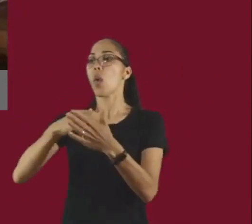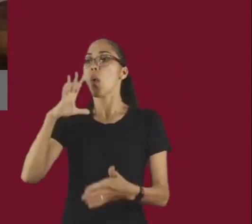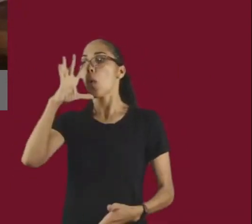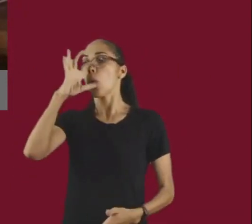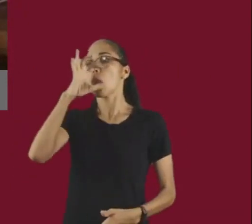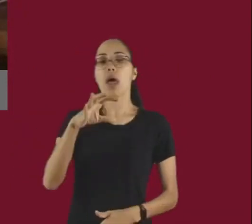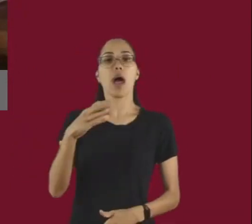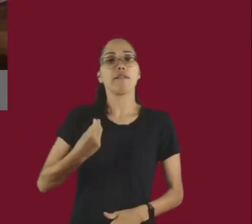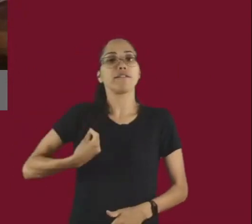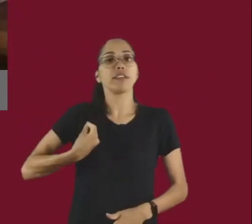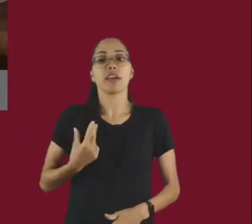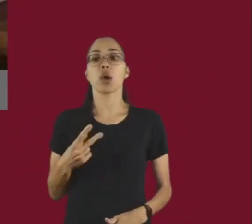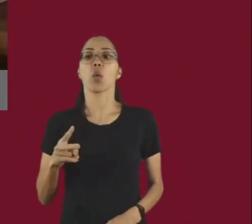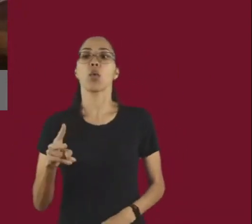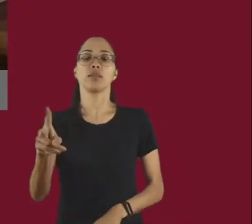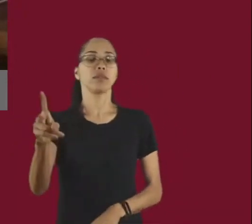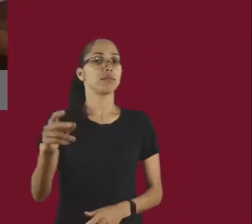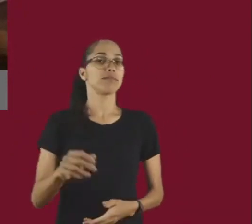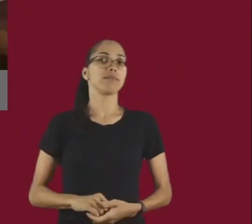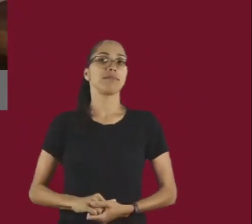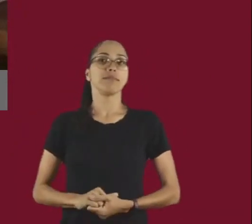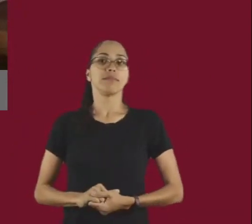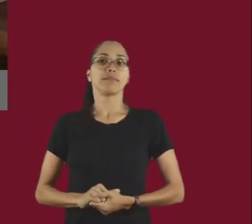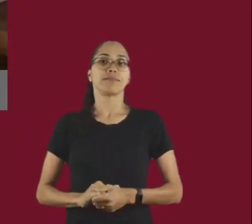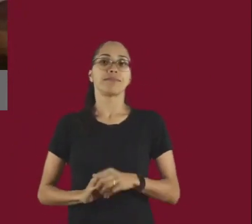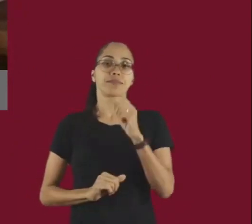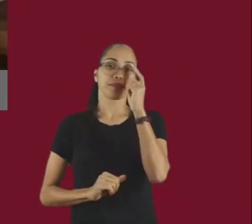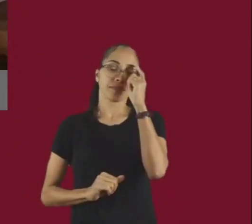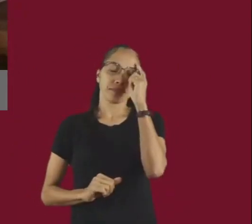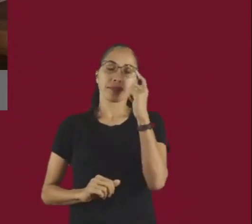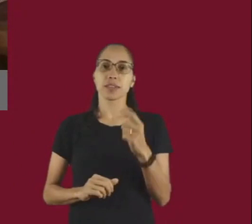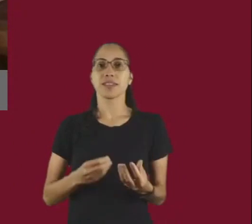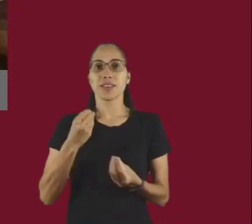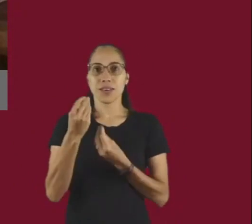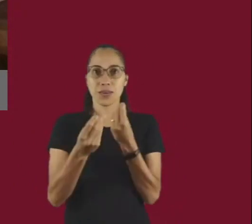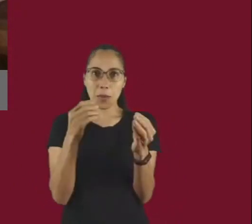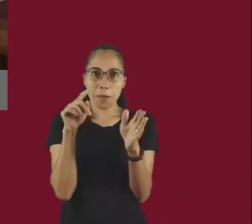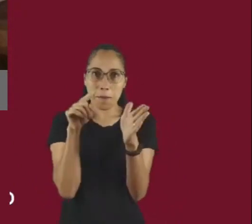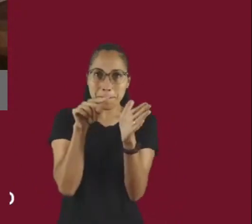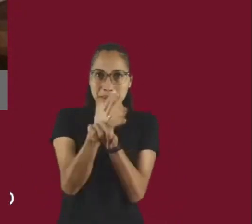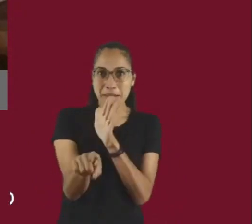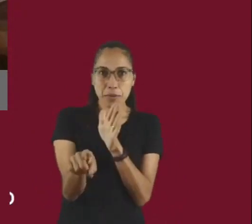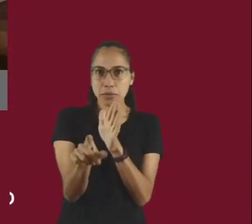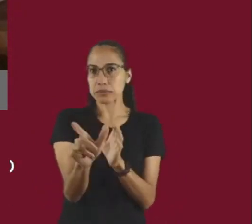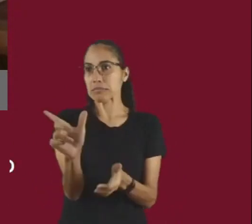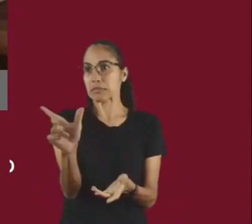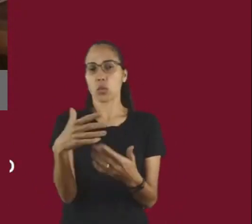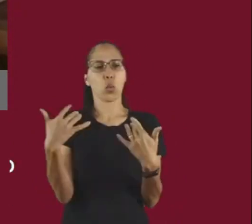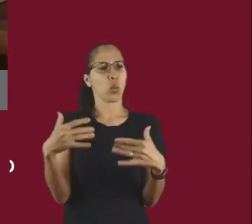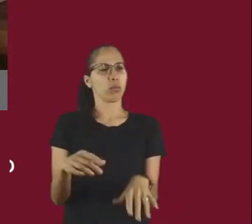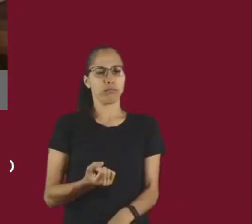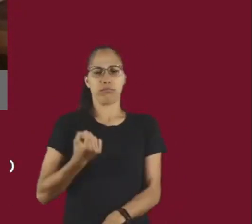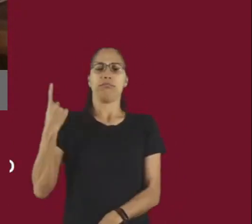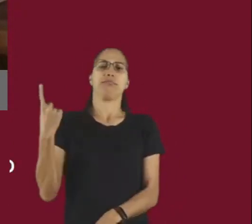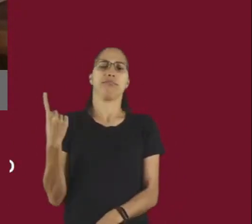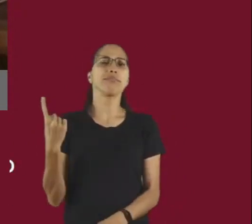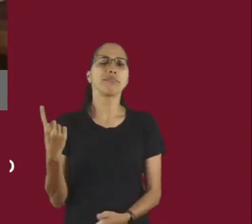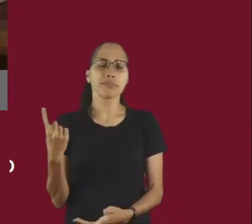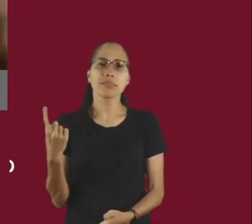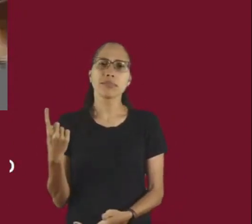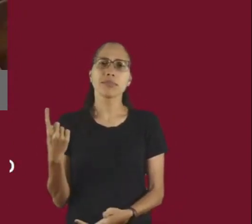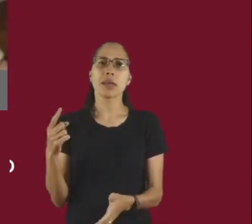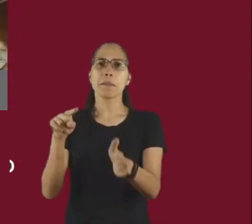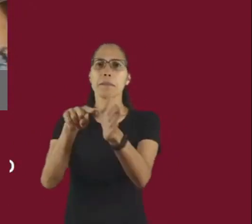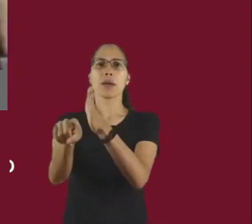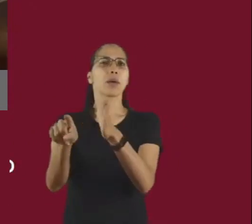pergunta muito absurda, né? Porque, assim, como é que essa pergunta se coloca, né? Essa pergunta se